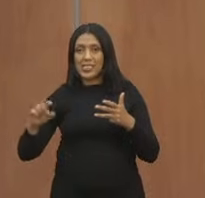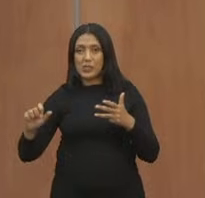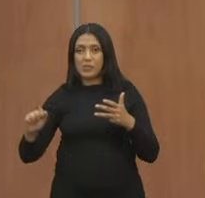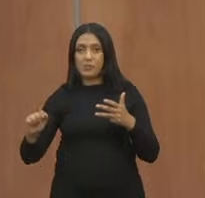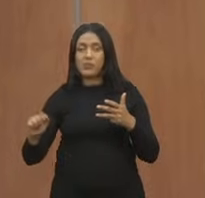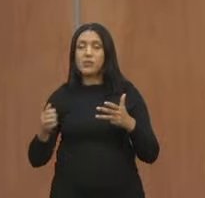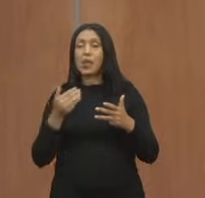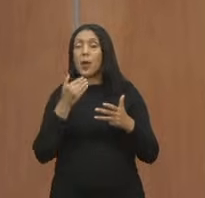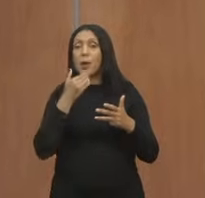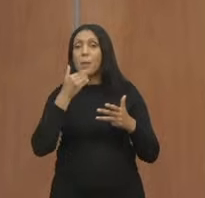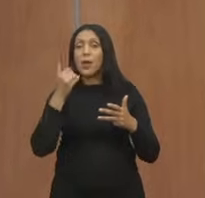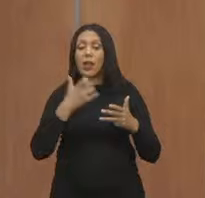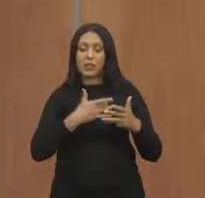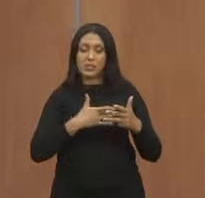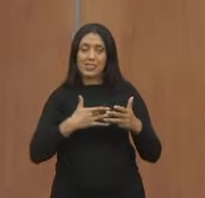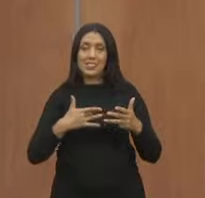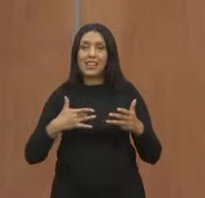município.